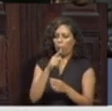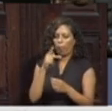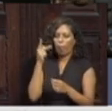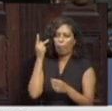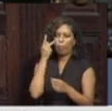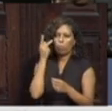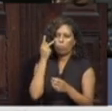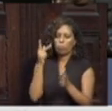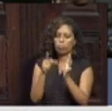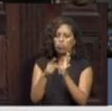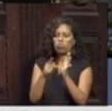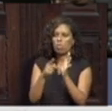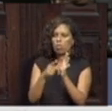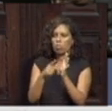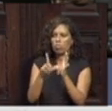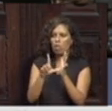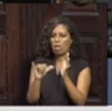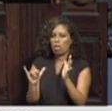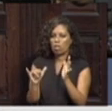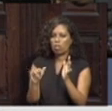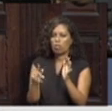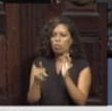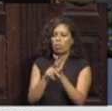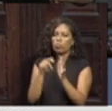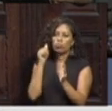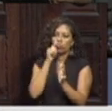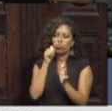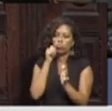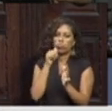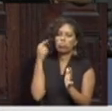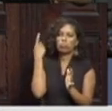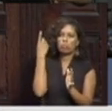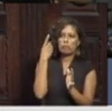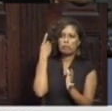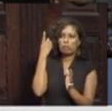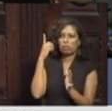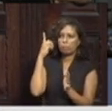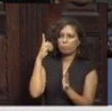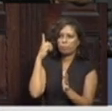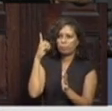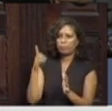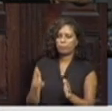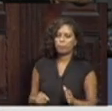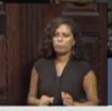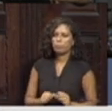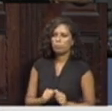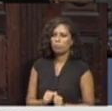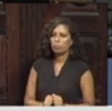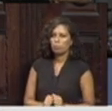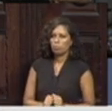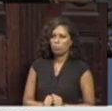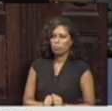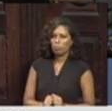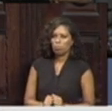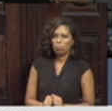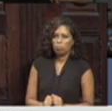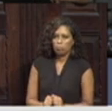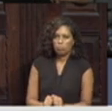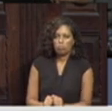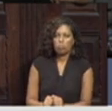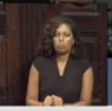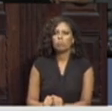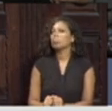pela transformação e indicação legislativa, de orçamento, finanças, fiscalização financeira e controle, favorável. Relator, deputado Luiz Paulo, relator do